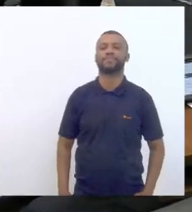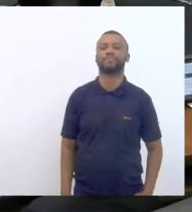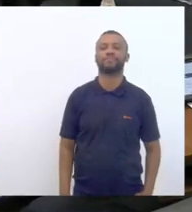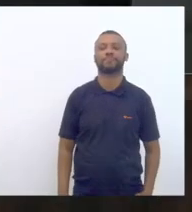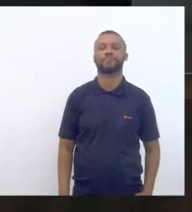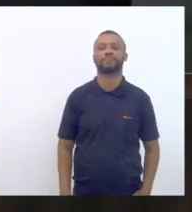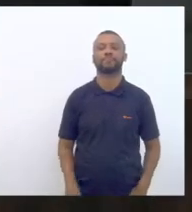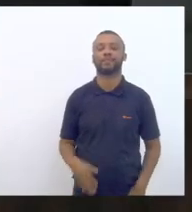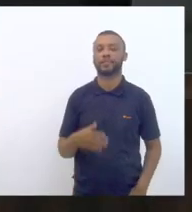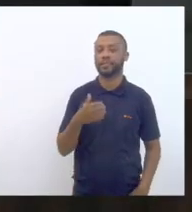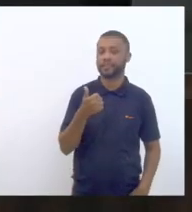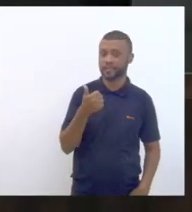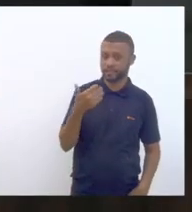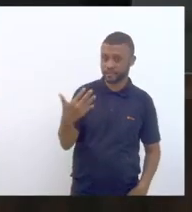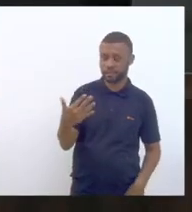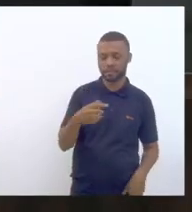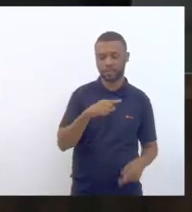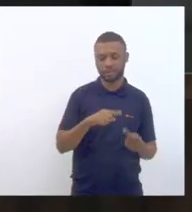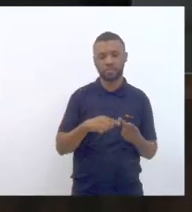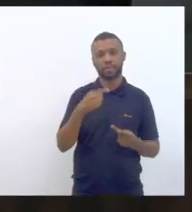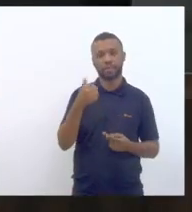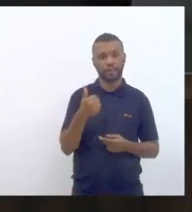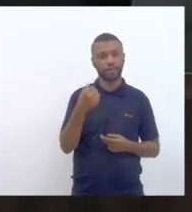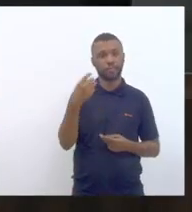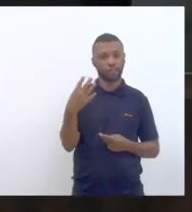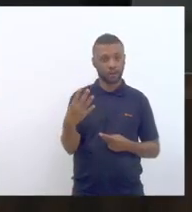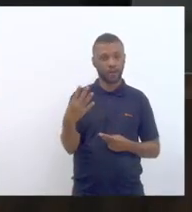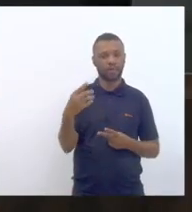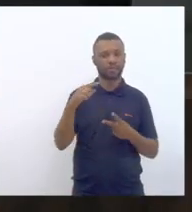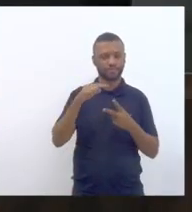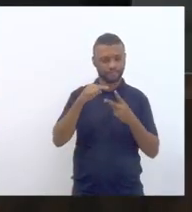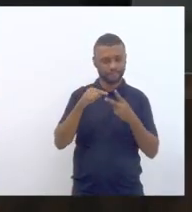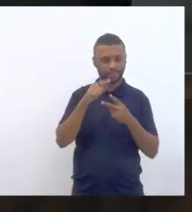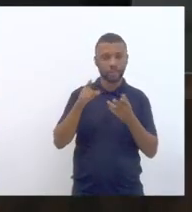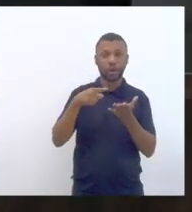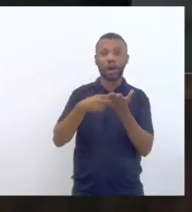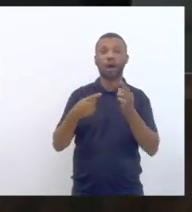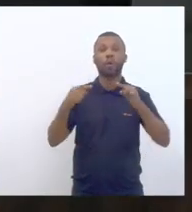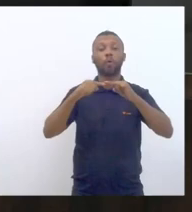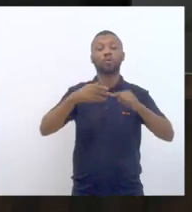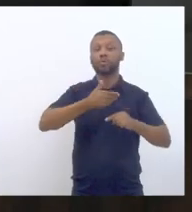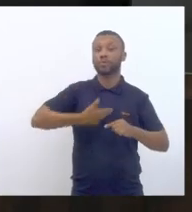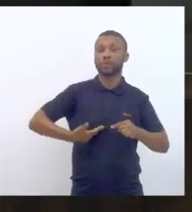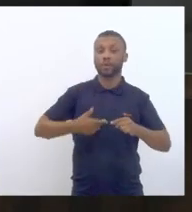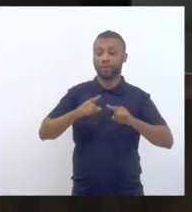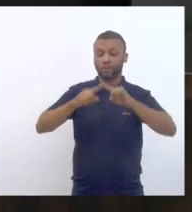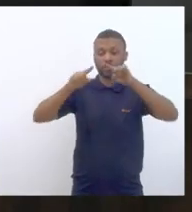Ficaram 13º e 14º, que é aquele acordo com os executivos de carreira.